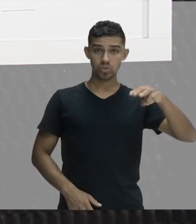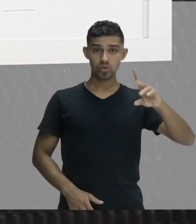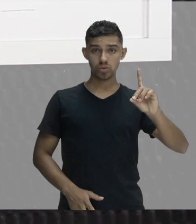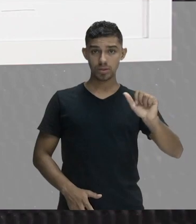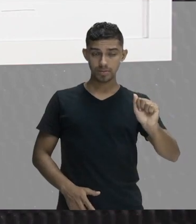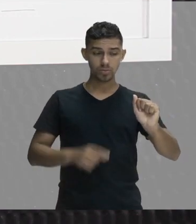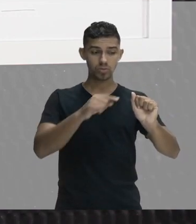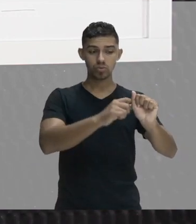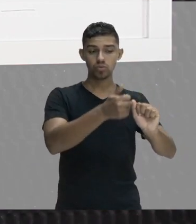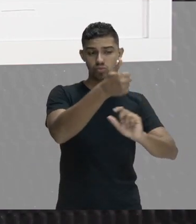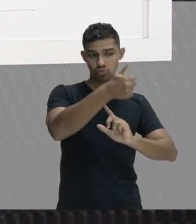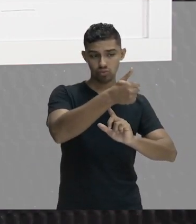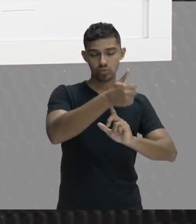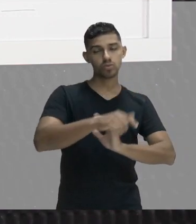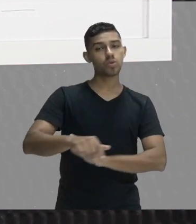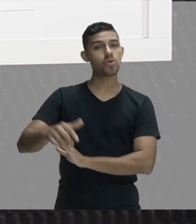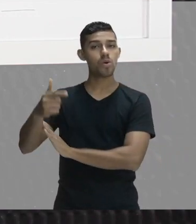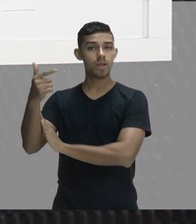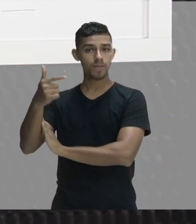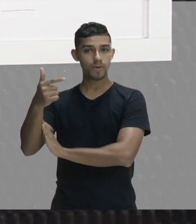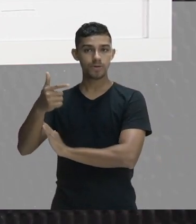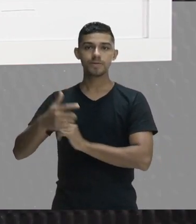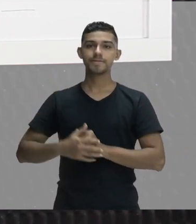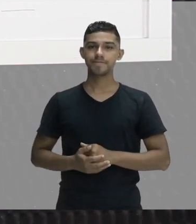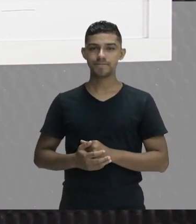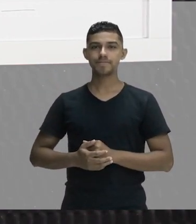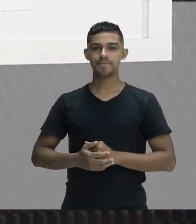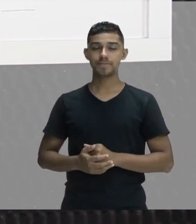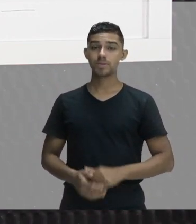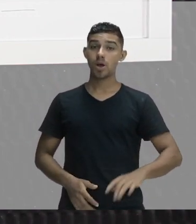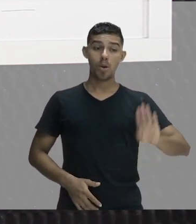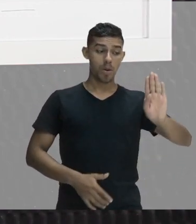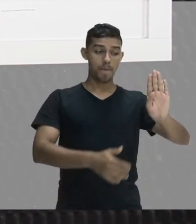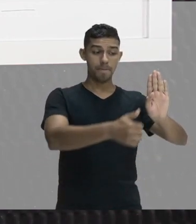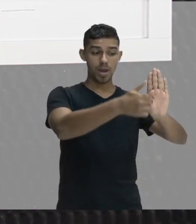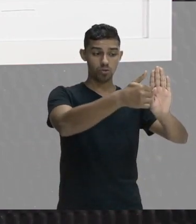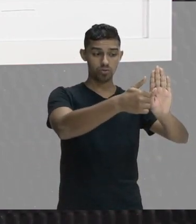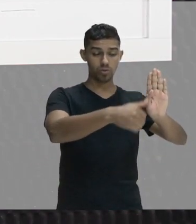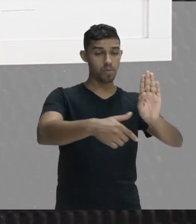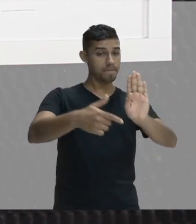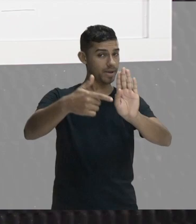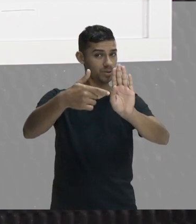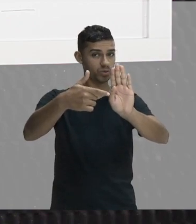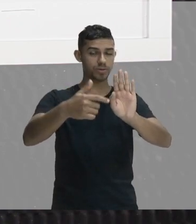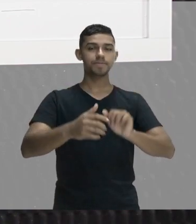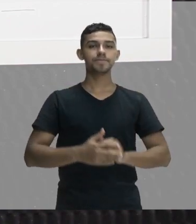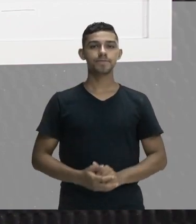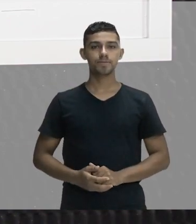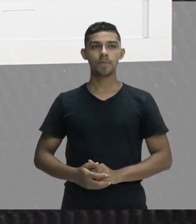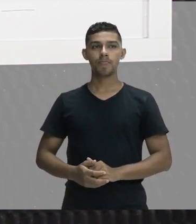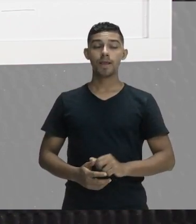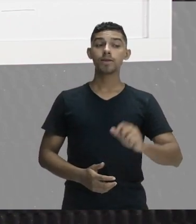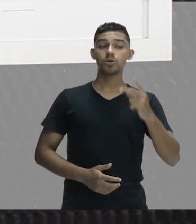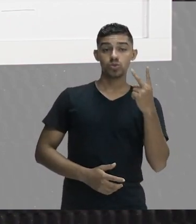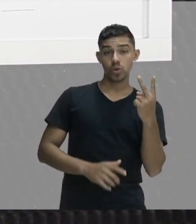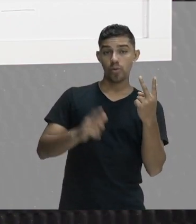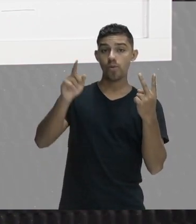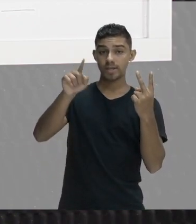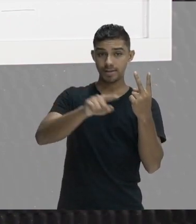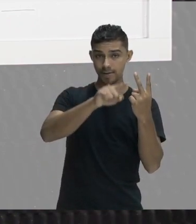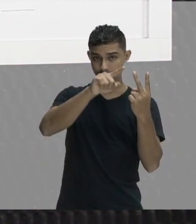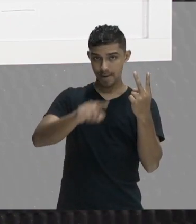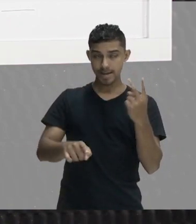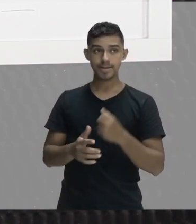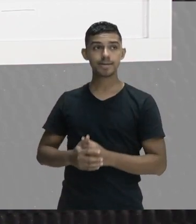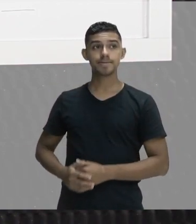ele usa a bermuda 2. É isso? Beleza. E quantas camisas ele tem? Ele tem 3 camisas.